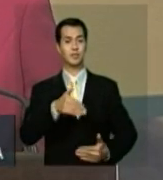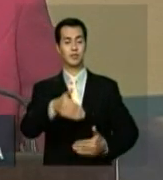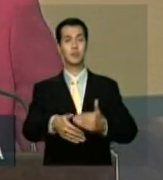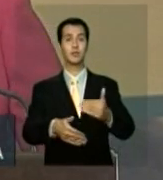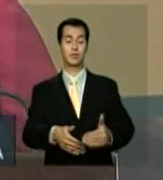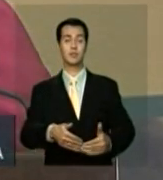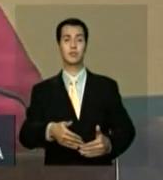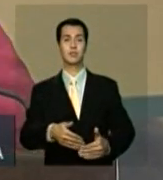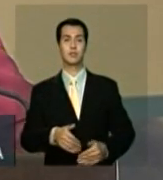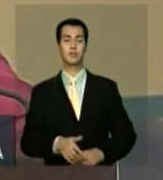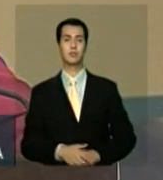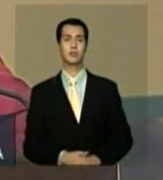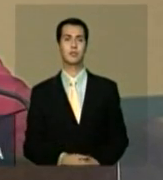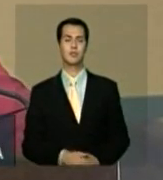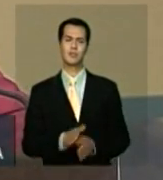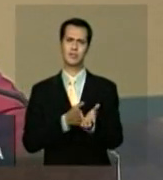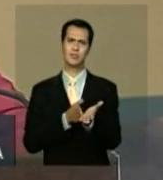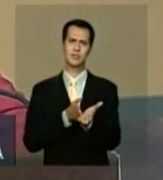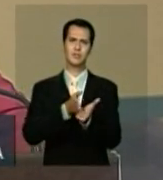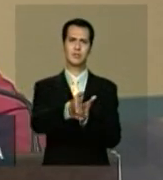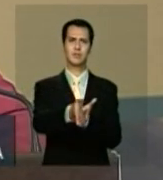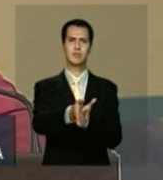maior em